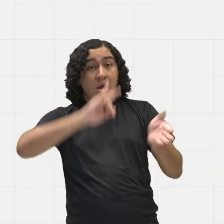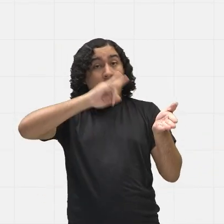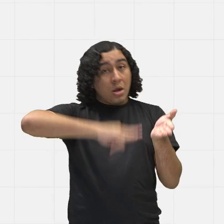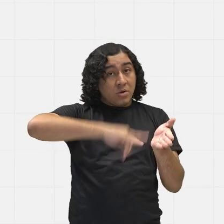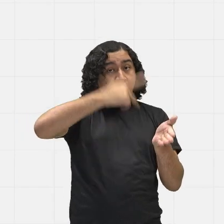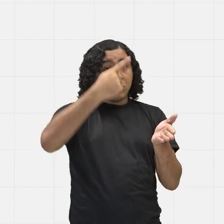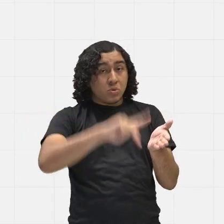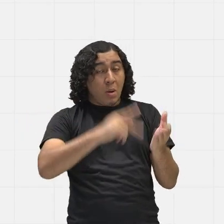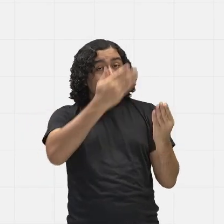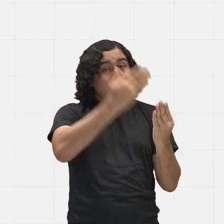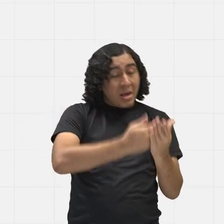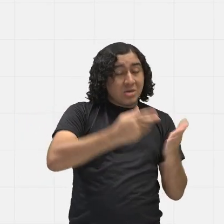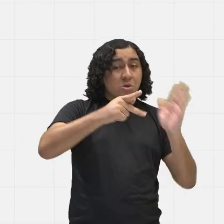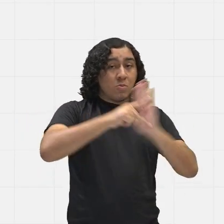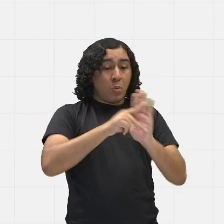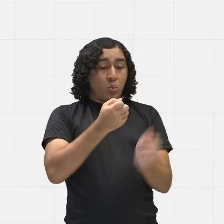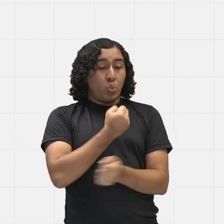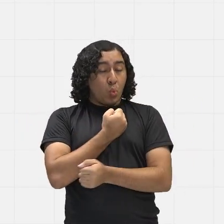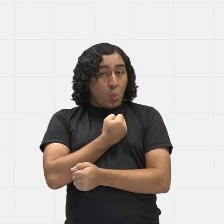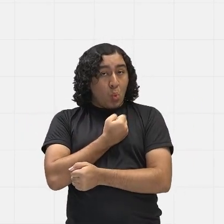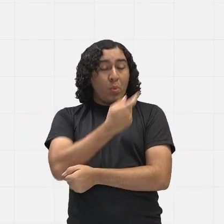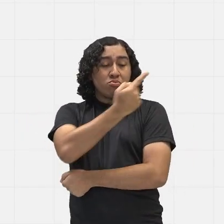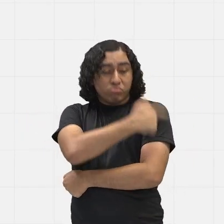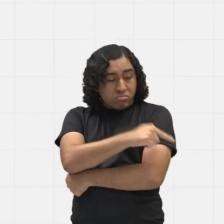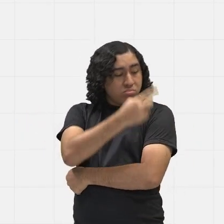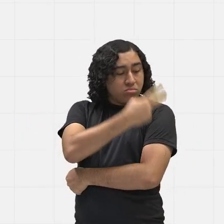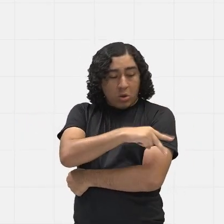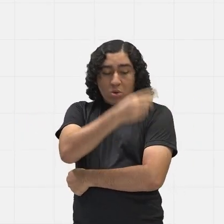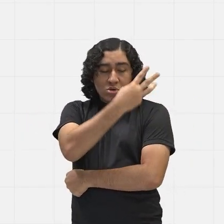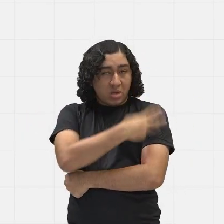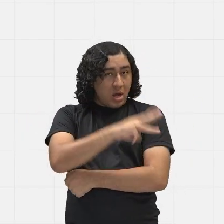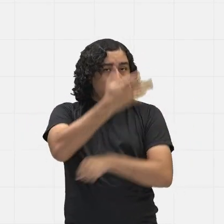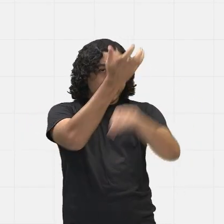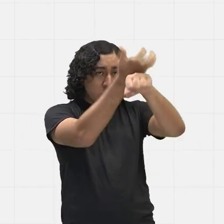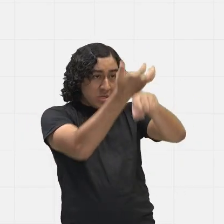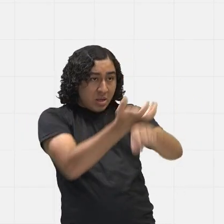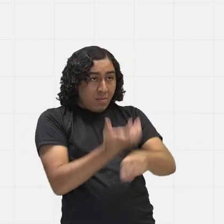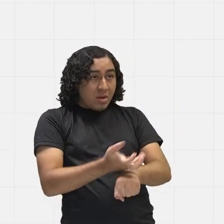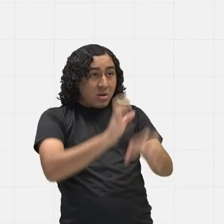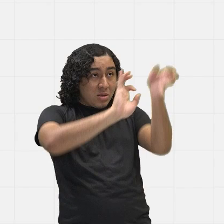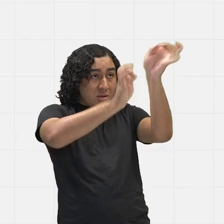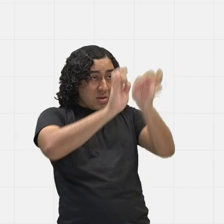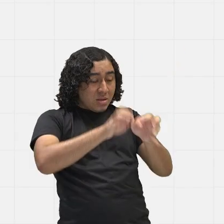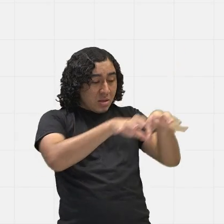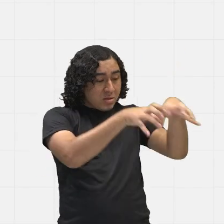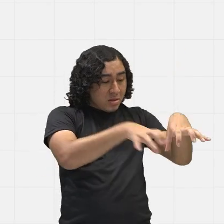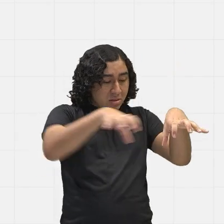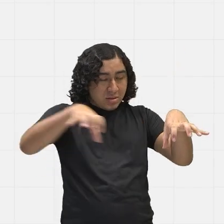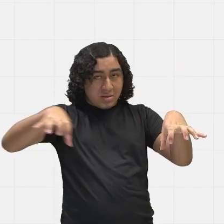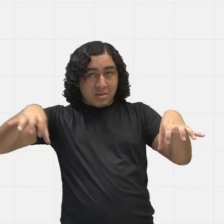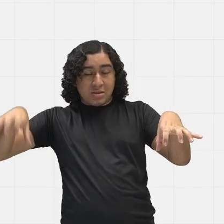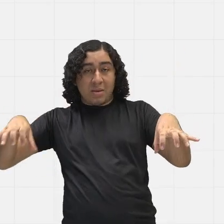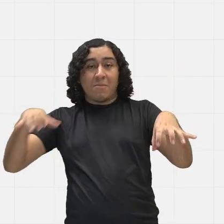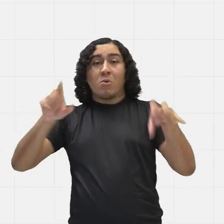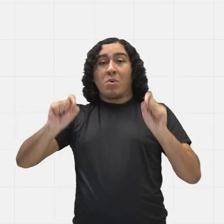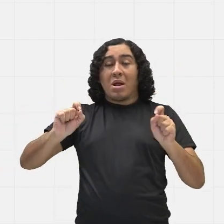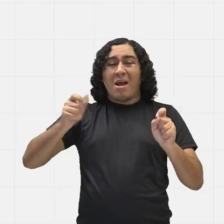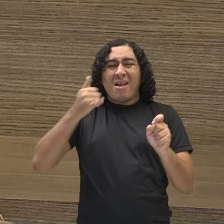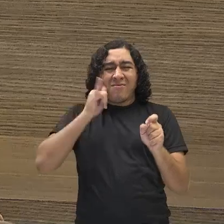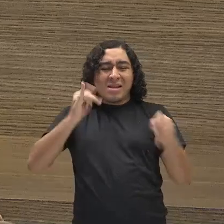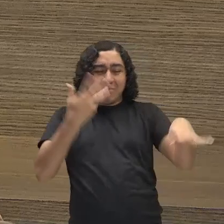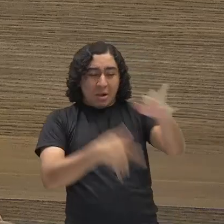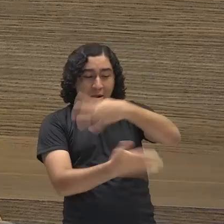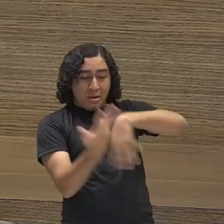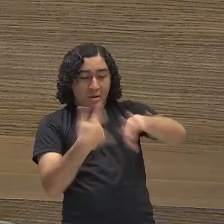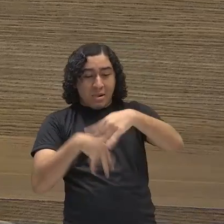pasta, pela série, pela disciplina, para que você não fique, né, também